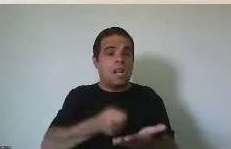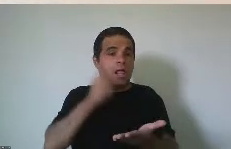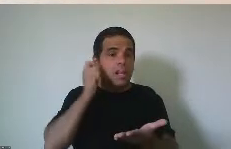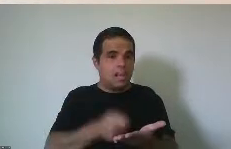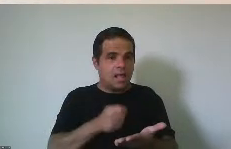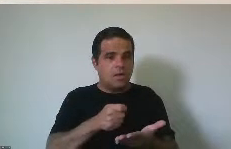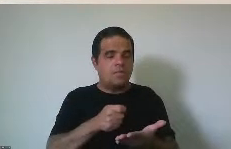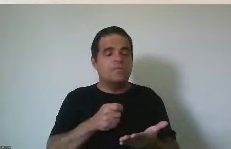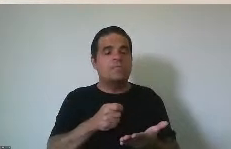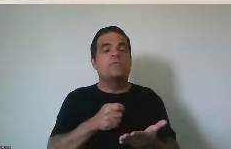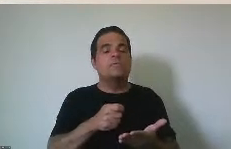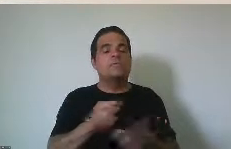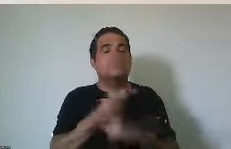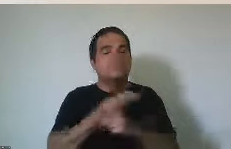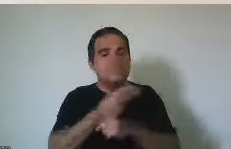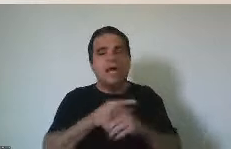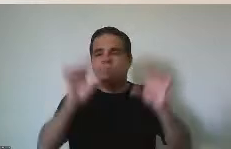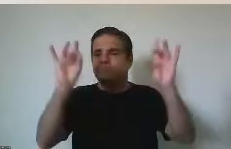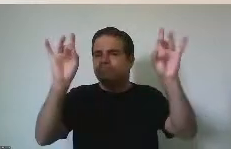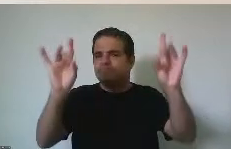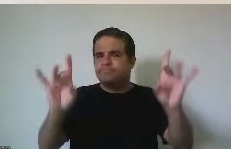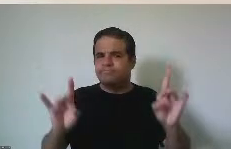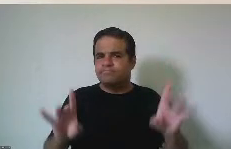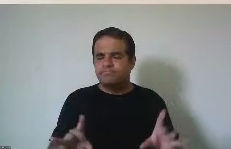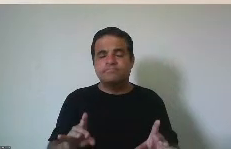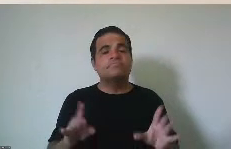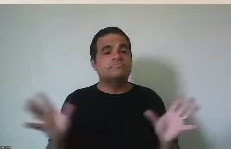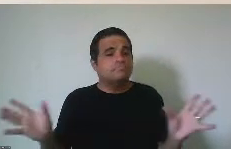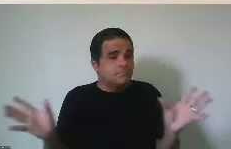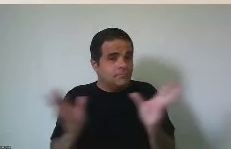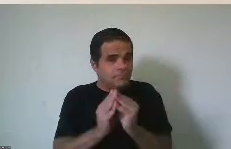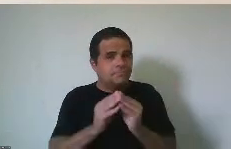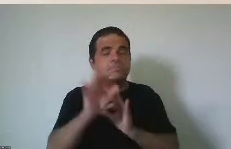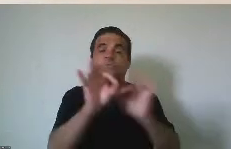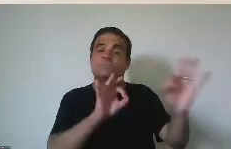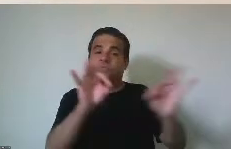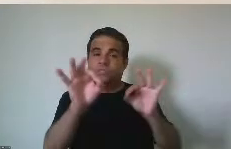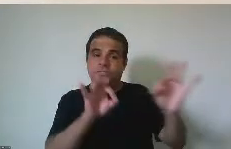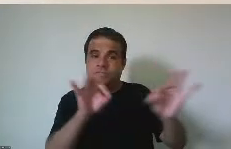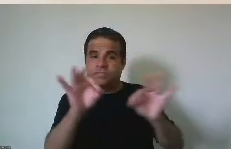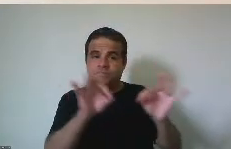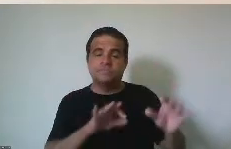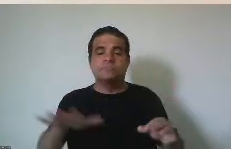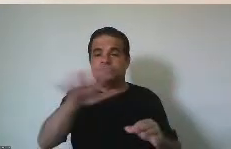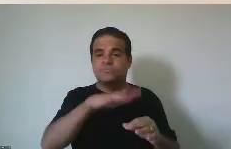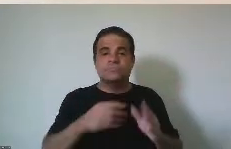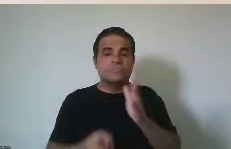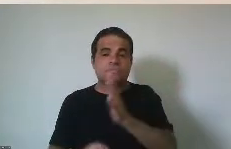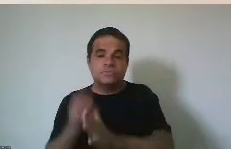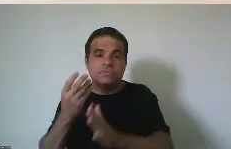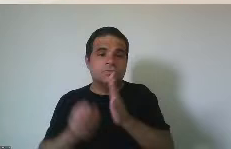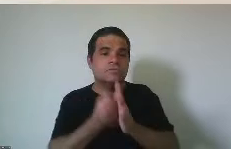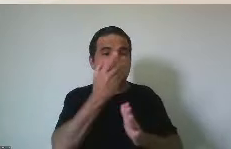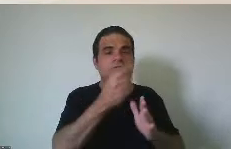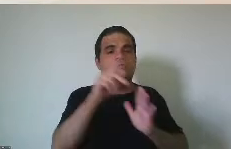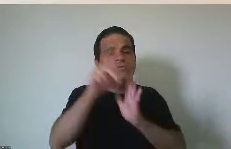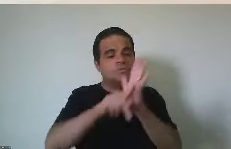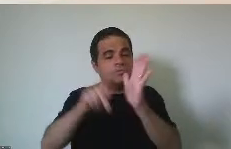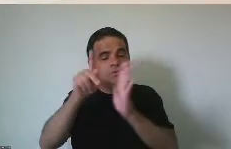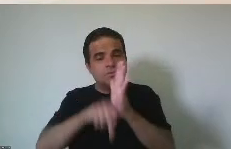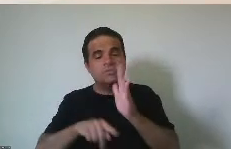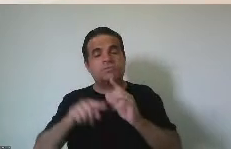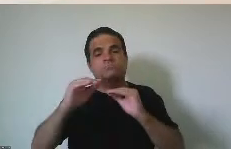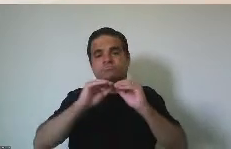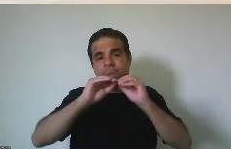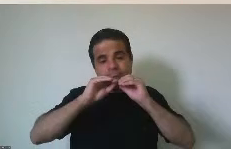buscar automatizar e otimizar o planejamento a elaboração dos projetos de linha de transmissão